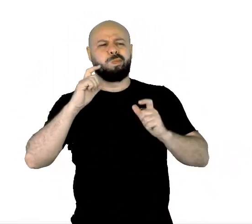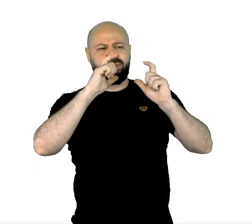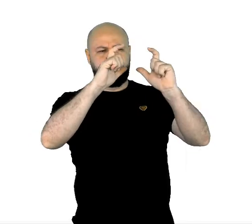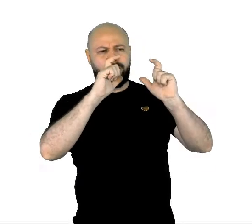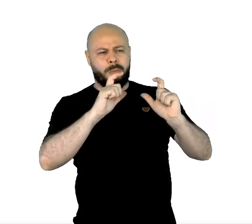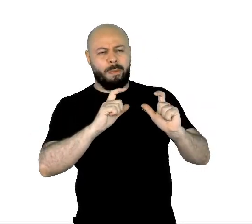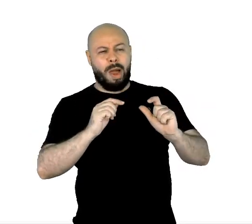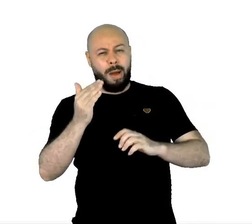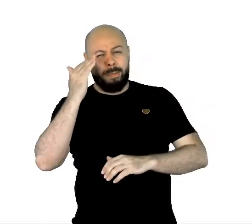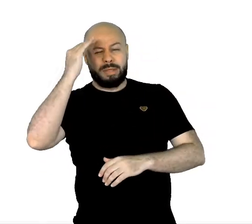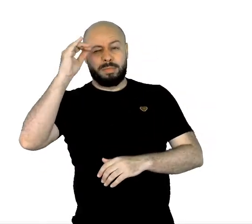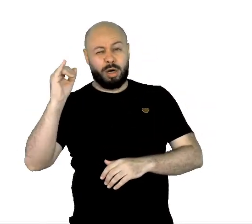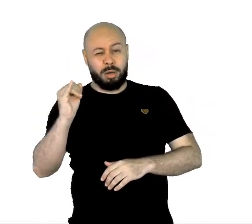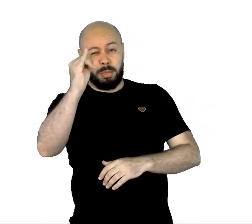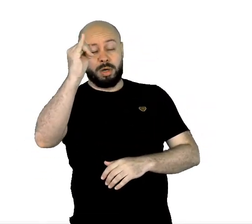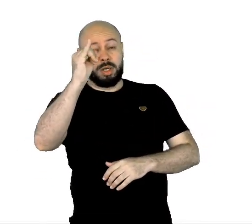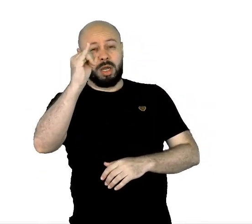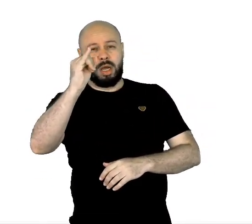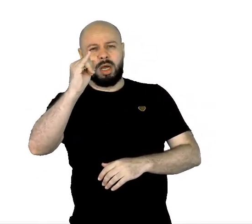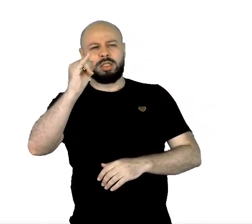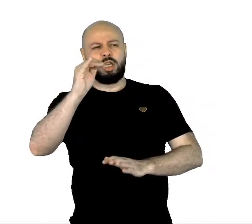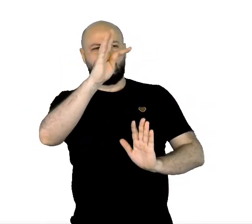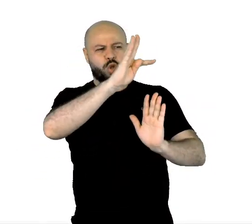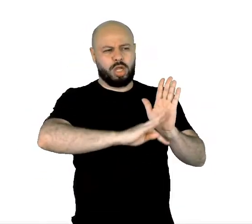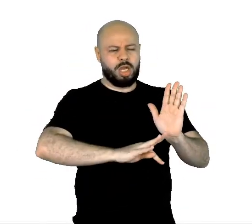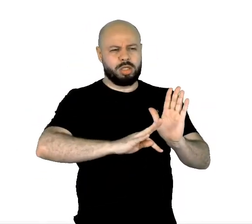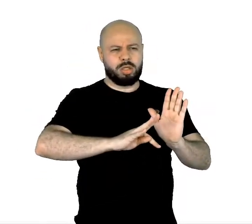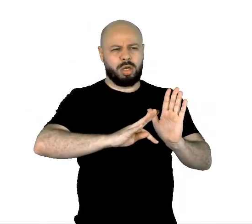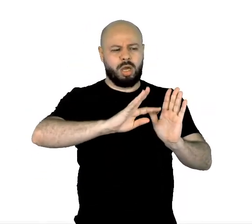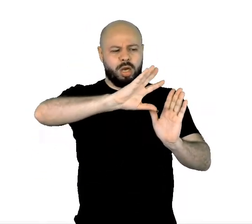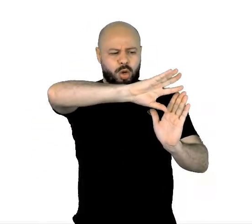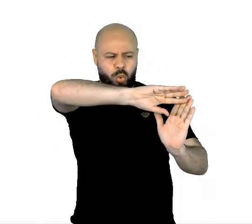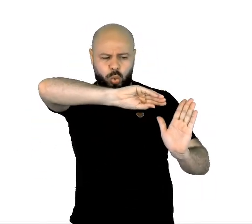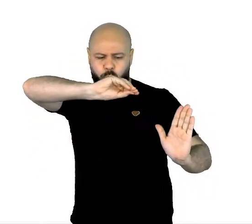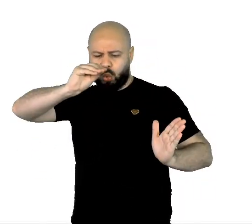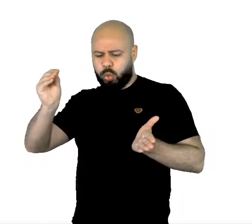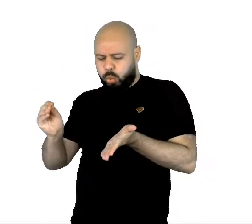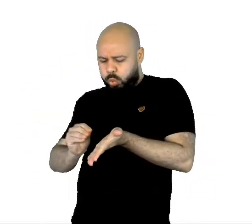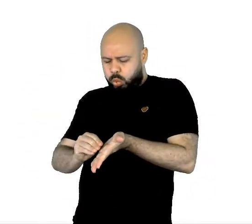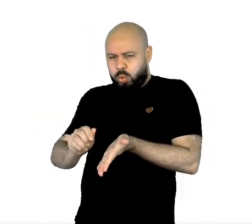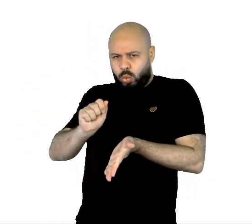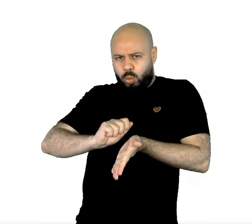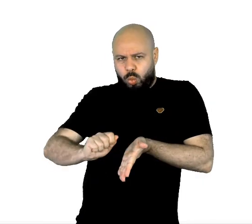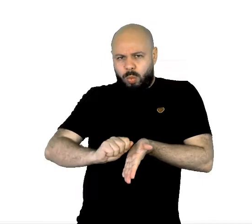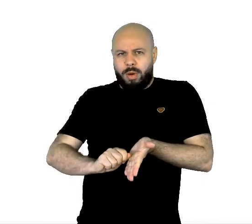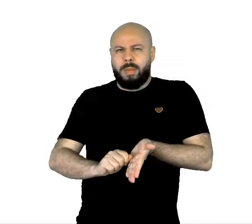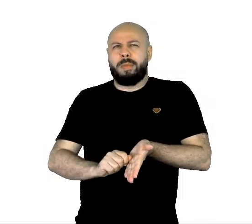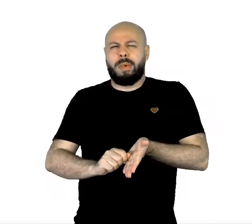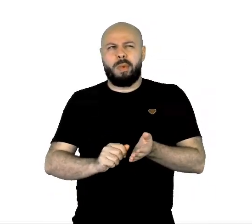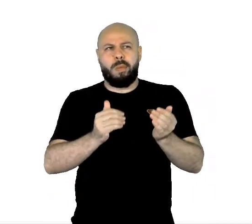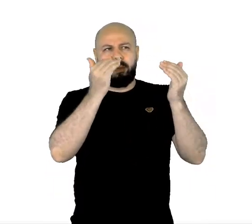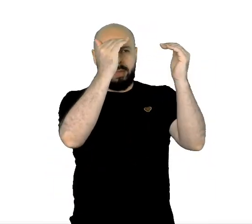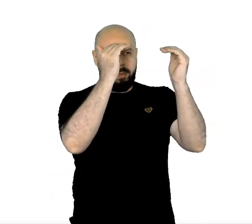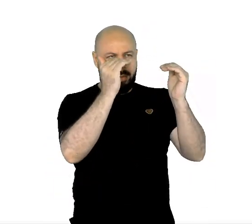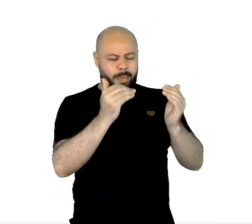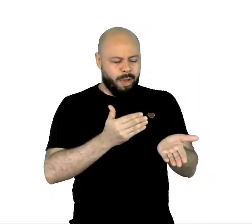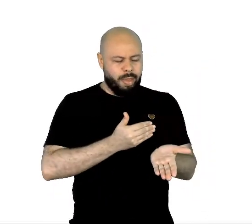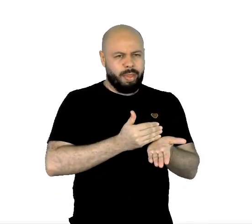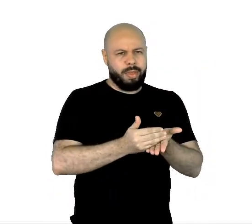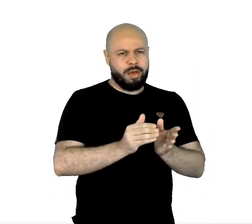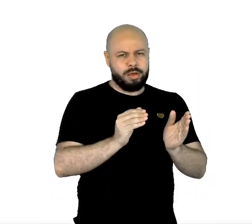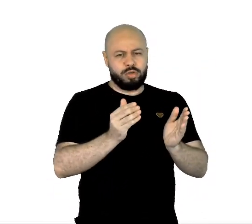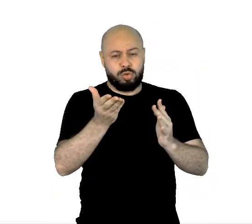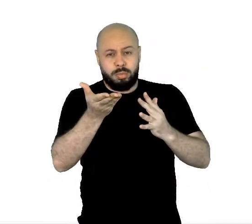texto, indica as ideias do texto, respeita a ordem que as ideias estão sendo apresentadas, início, o meio e o